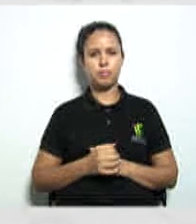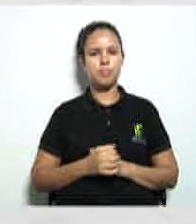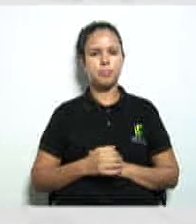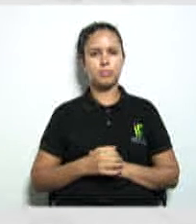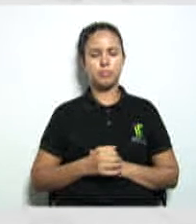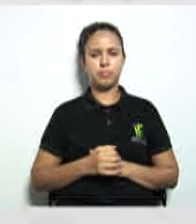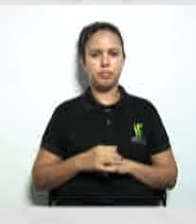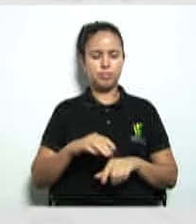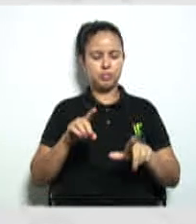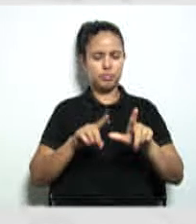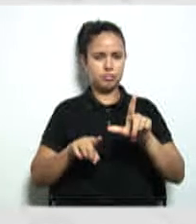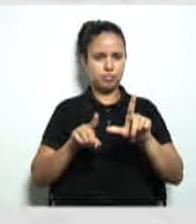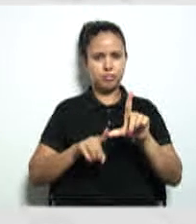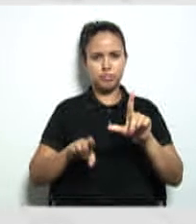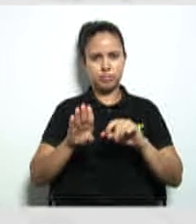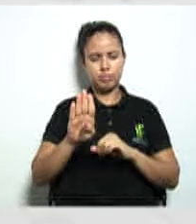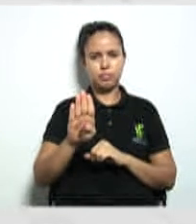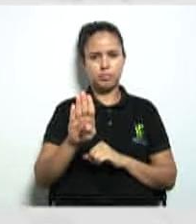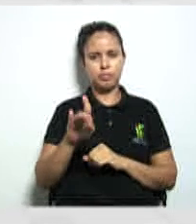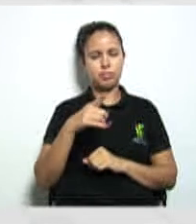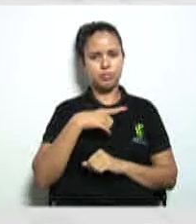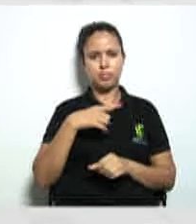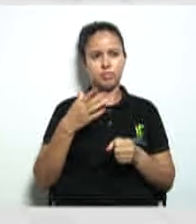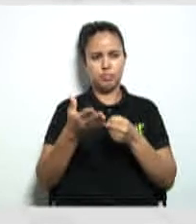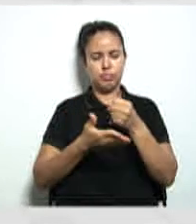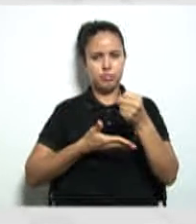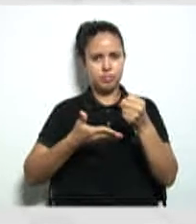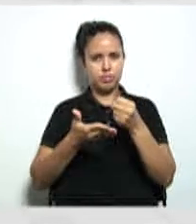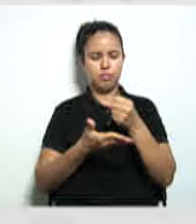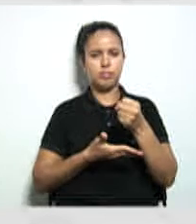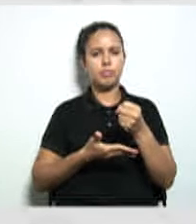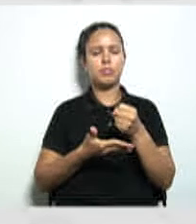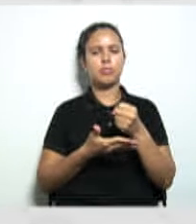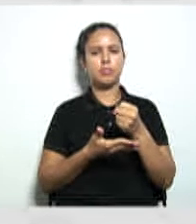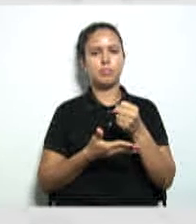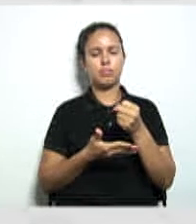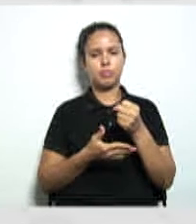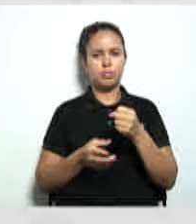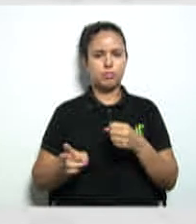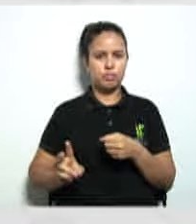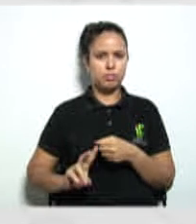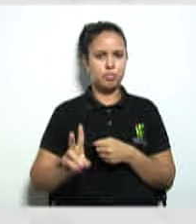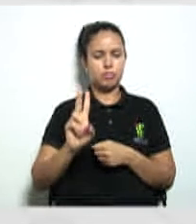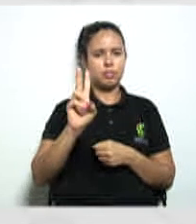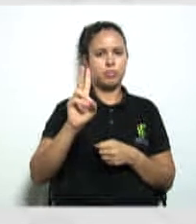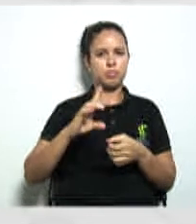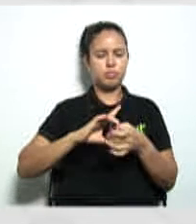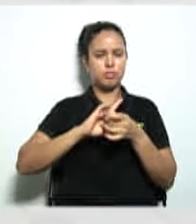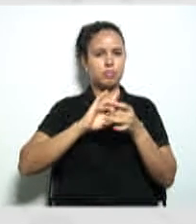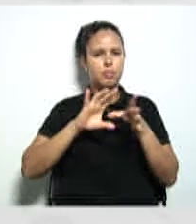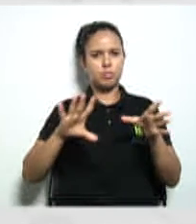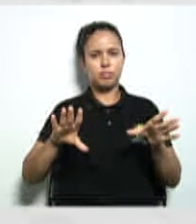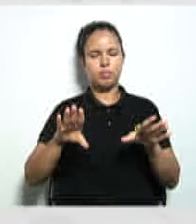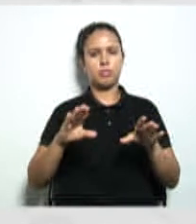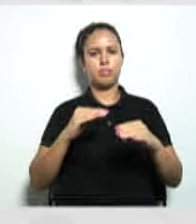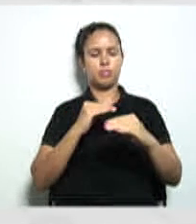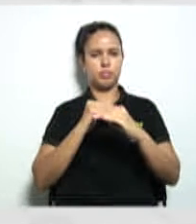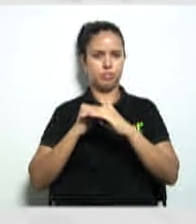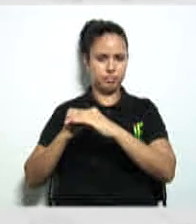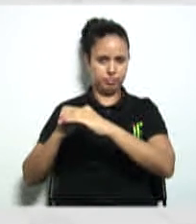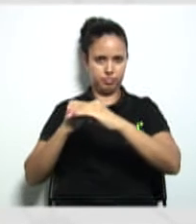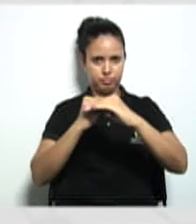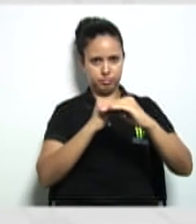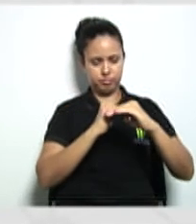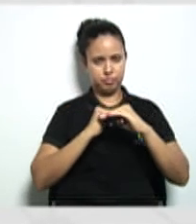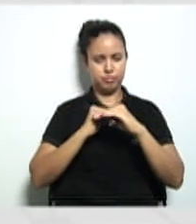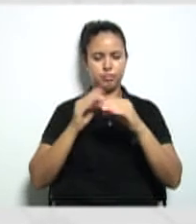o princípio tem a ver imediatamente com os valores da liberdade e da igualdade, né?